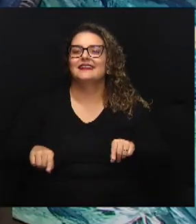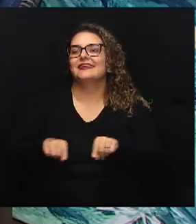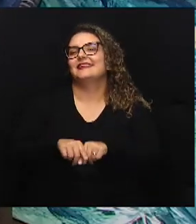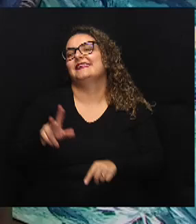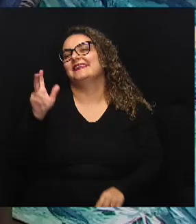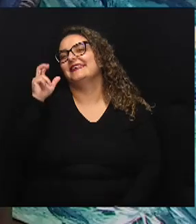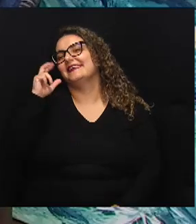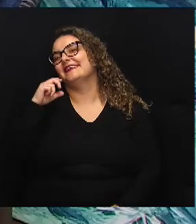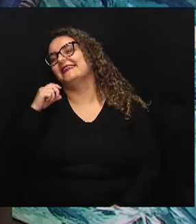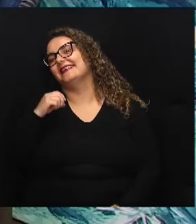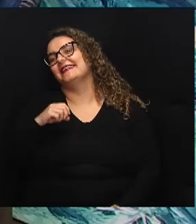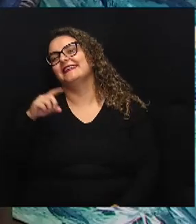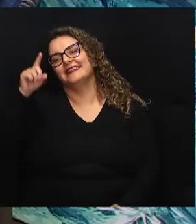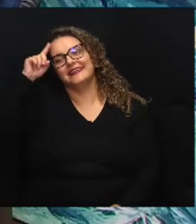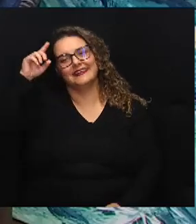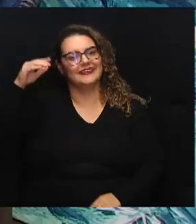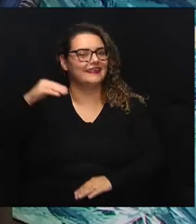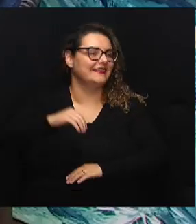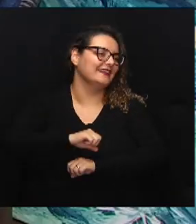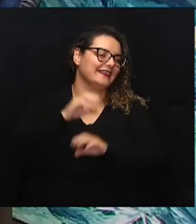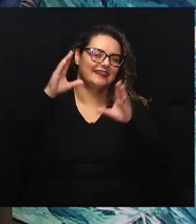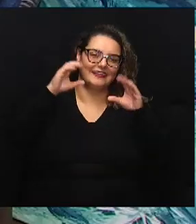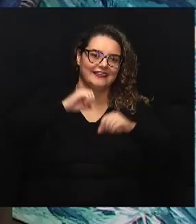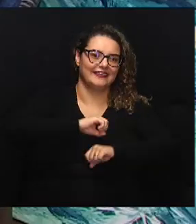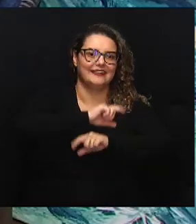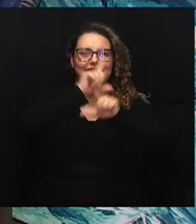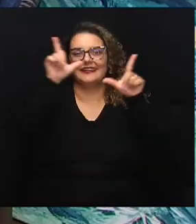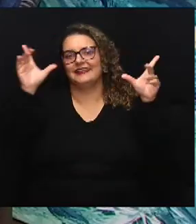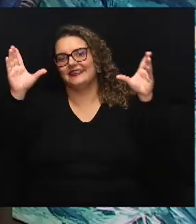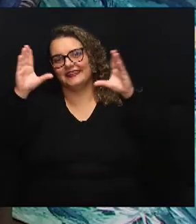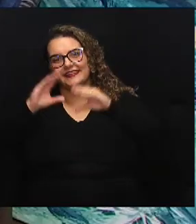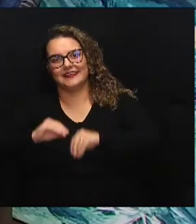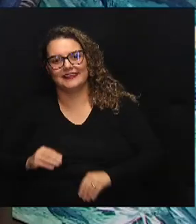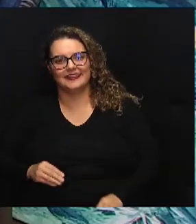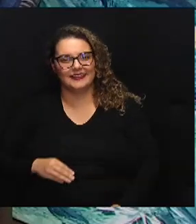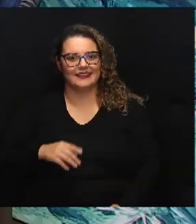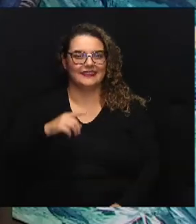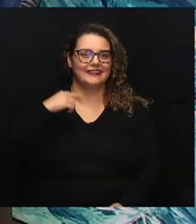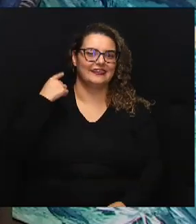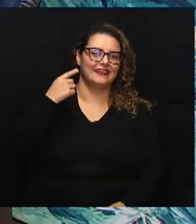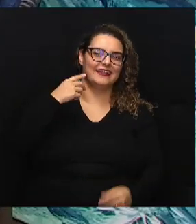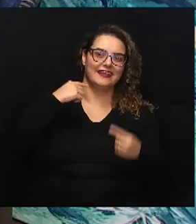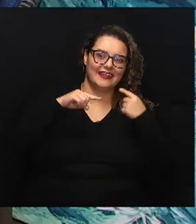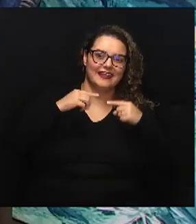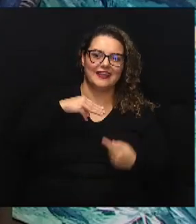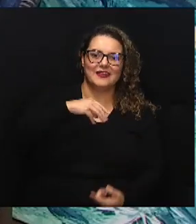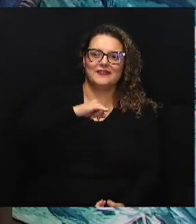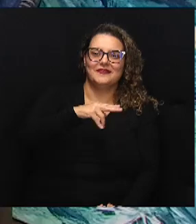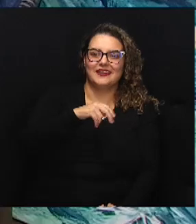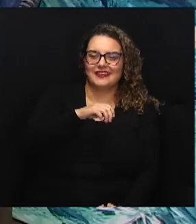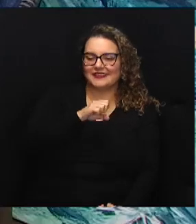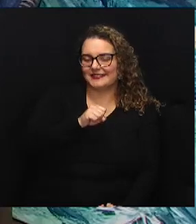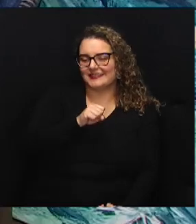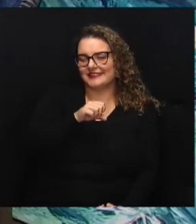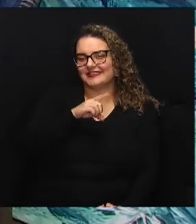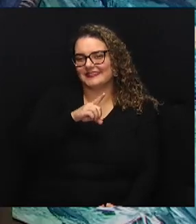música dia e noite sem parar. A gente chegou aqui, estava rolando o Miles Davis, Era né? o Miles Davis,